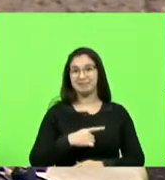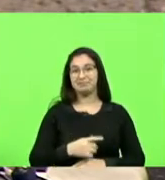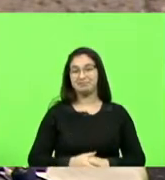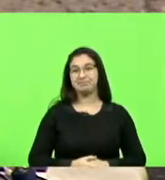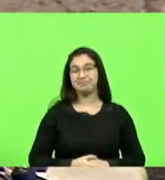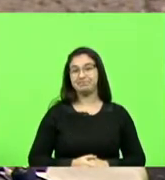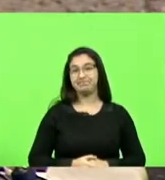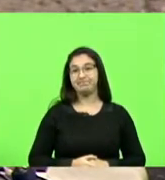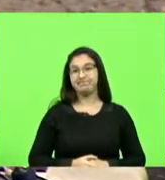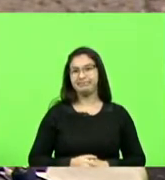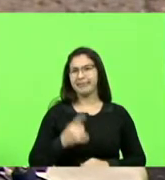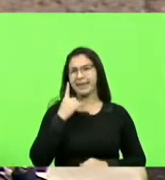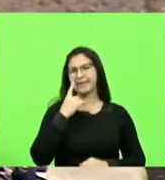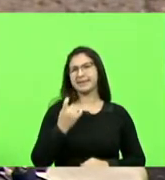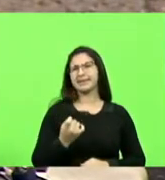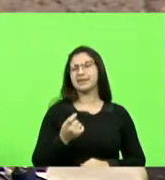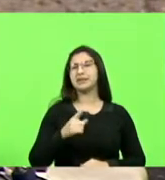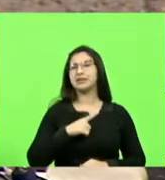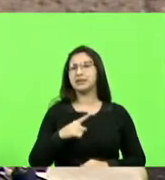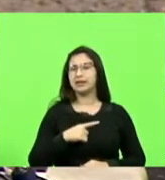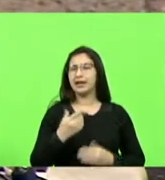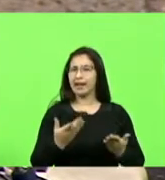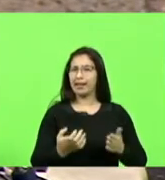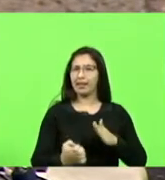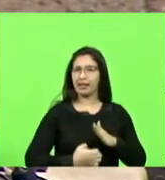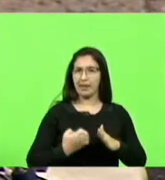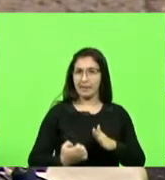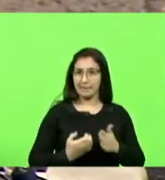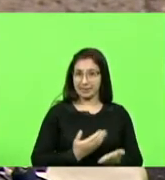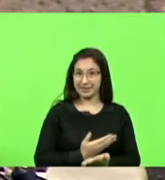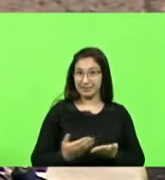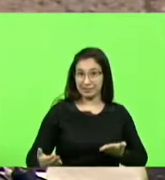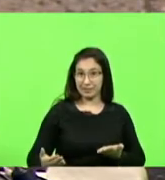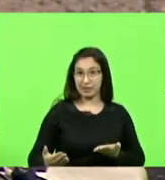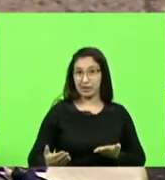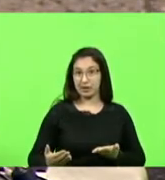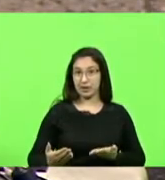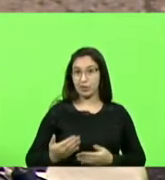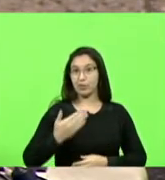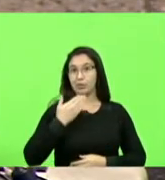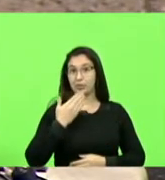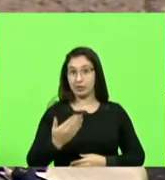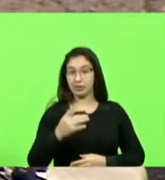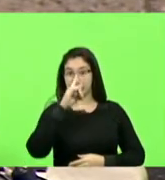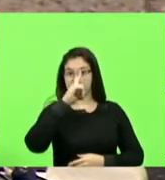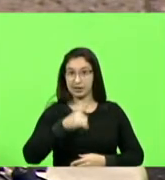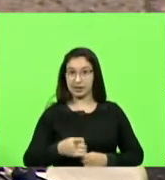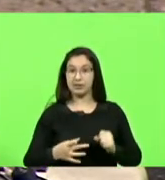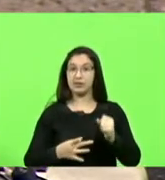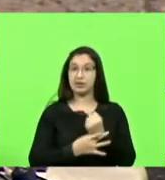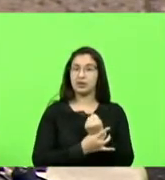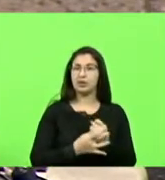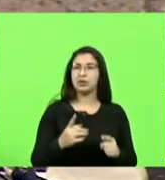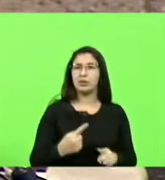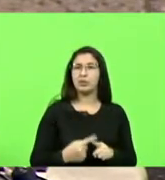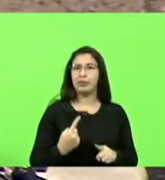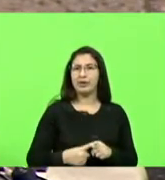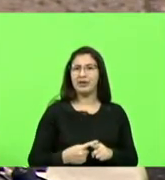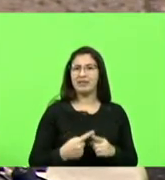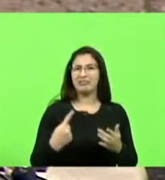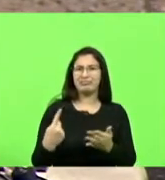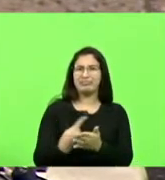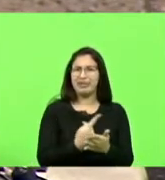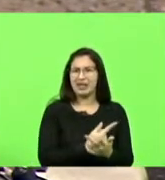E o mais interessante é que a empresa que perdeu entrou com um mandado de segurança devido às irregularidades que estavam